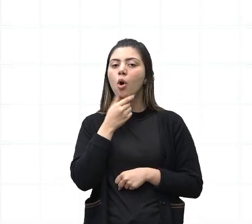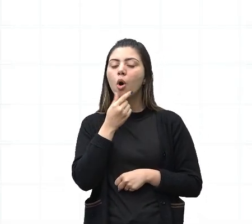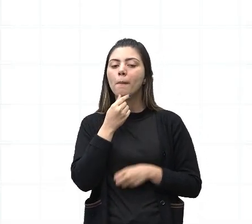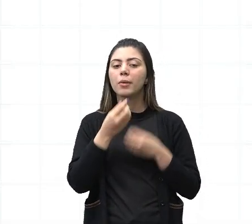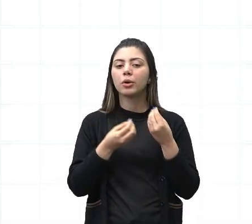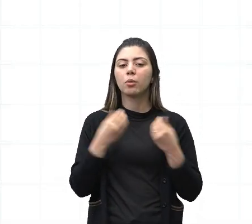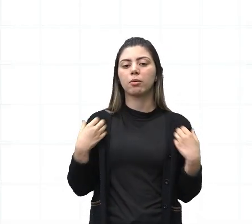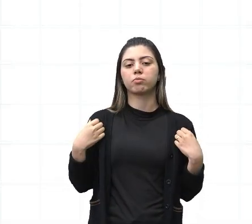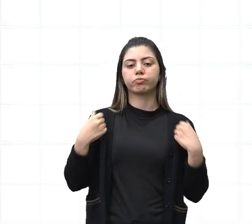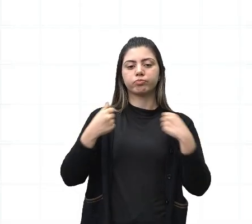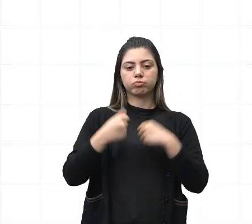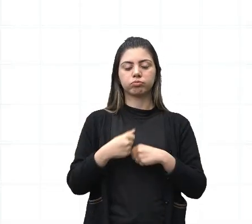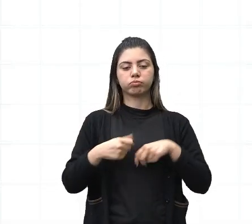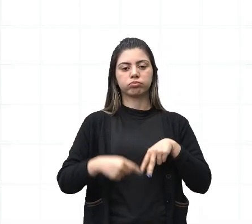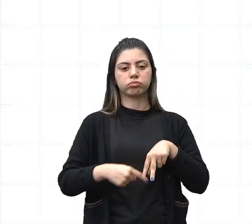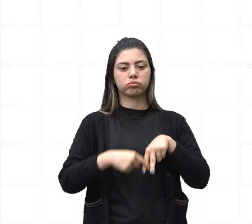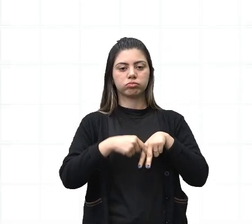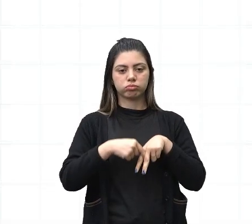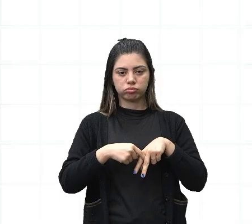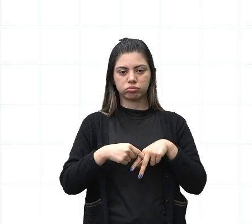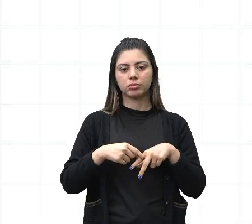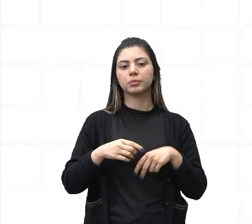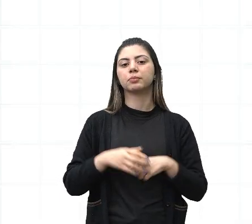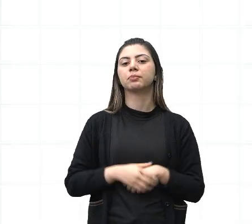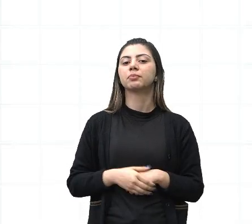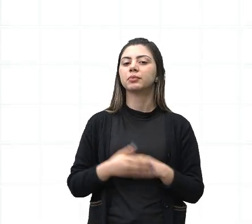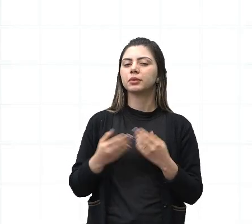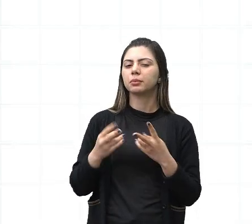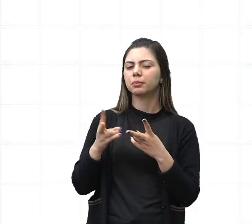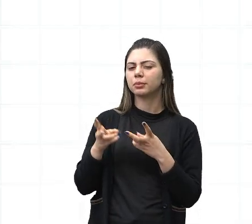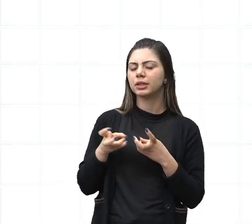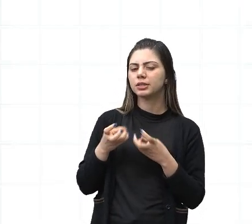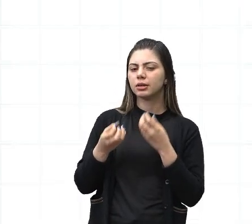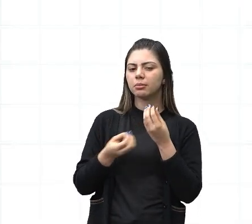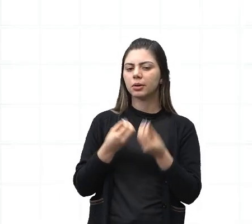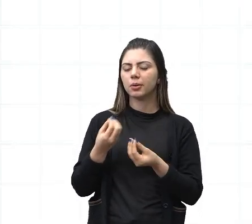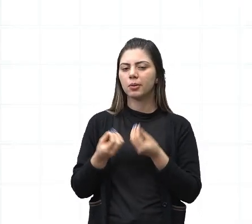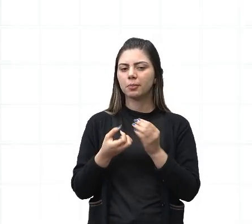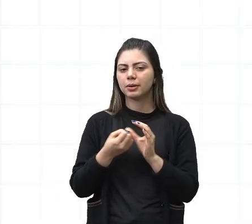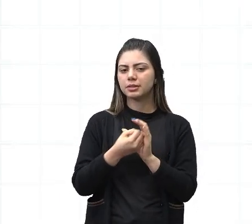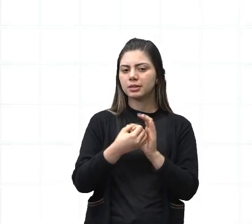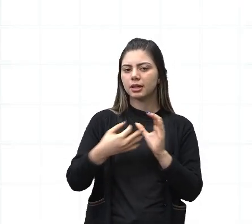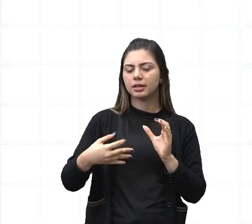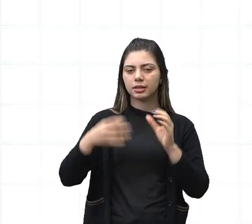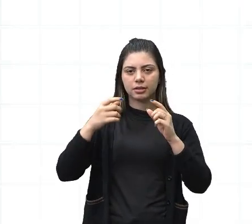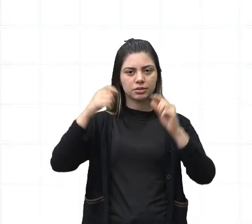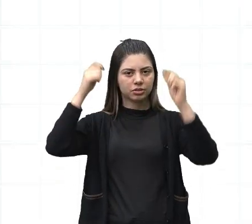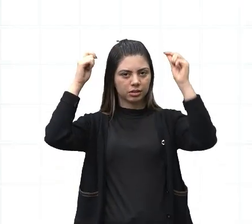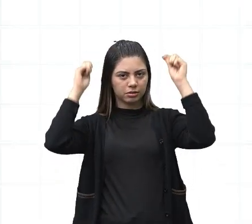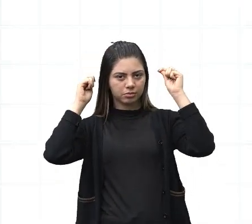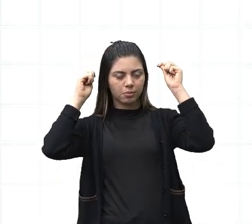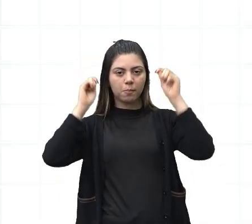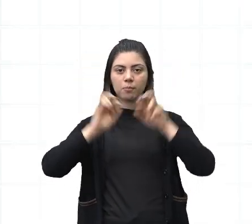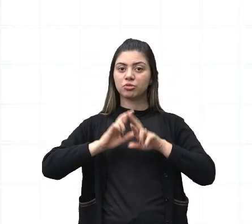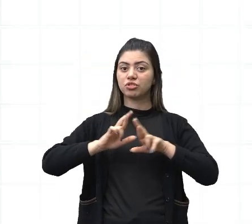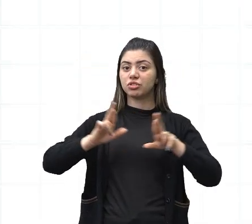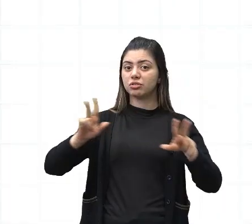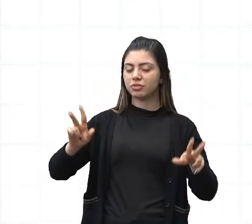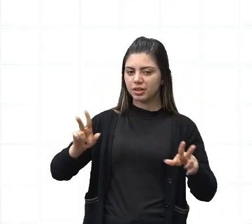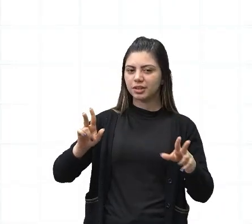terno de risca de giz, aqui como ele está representado. E olha como o formato do chapéu modificou, está